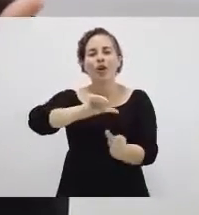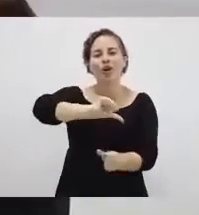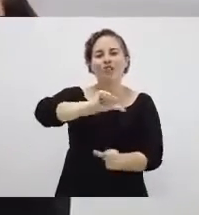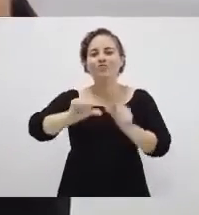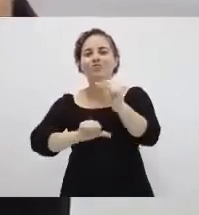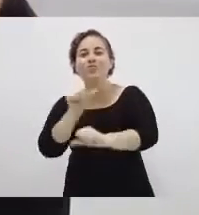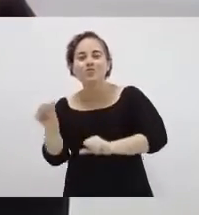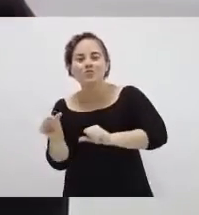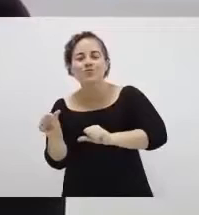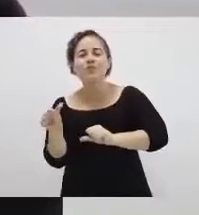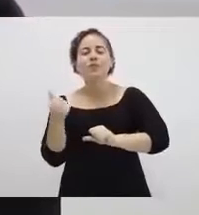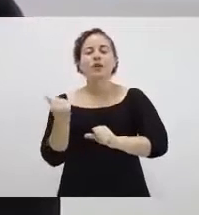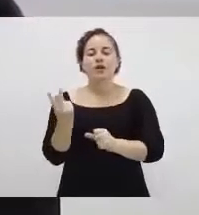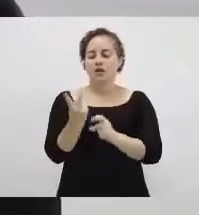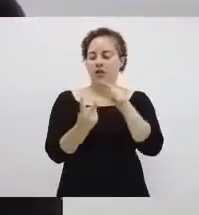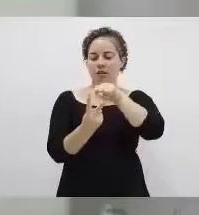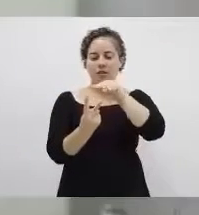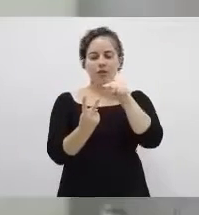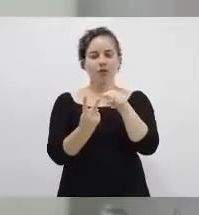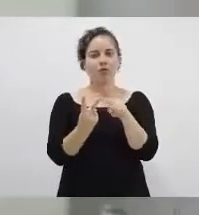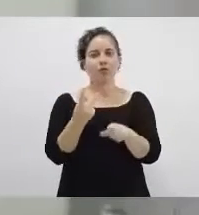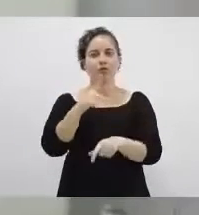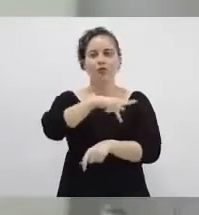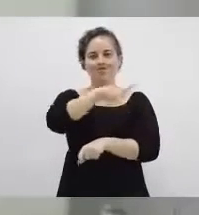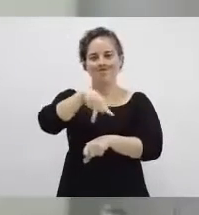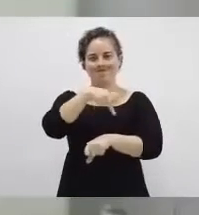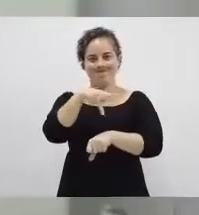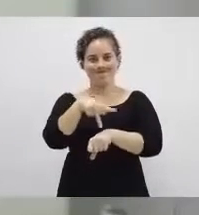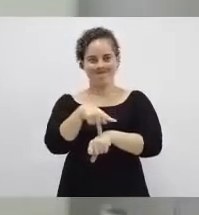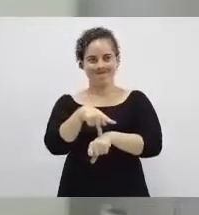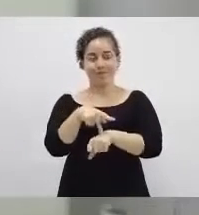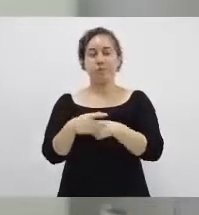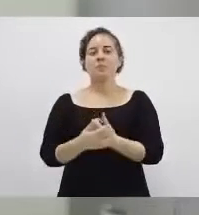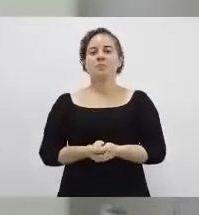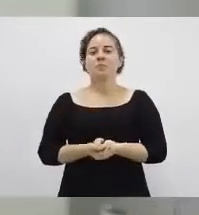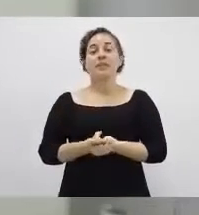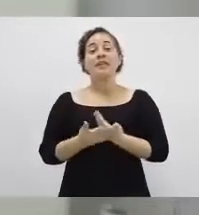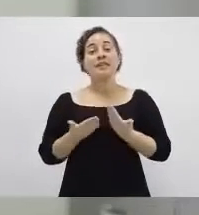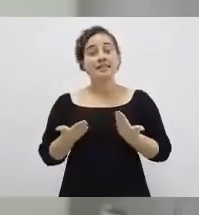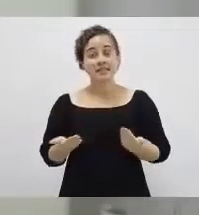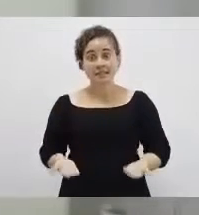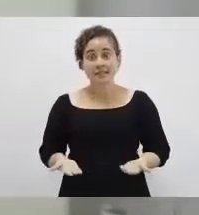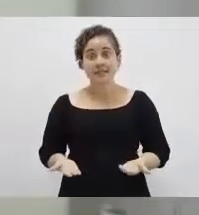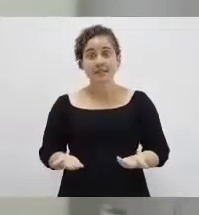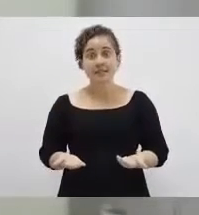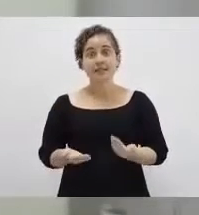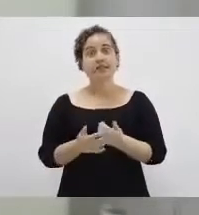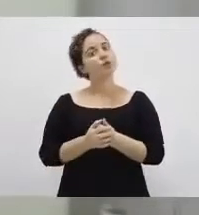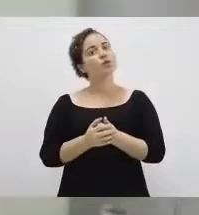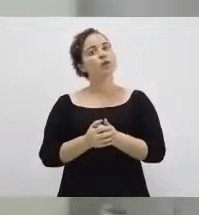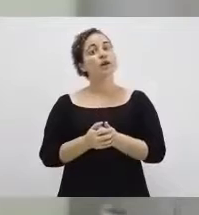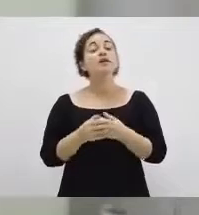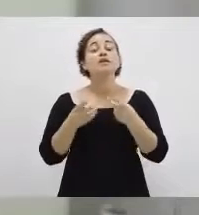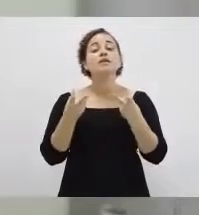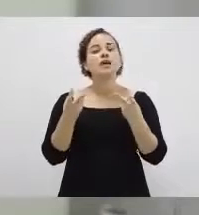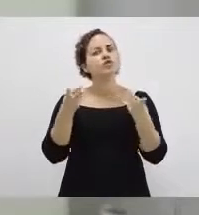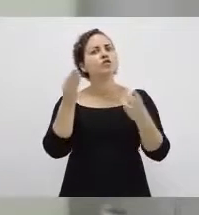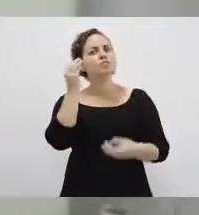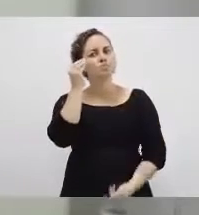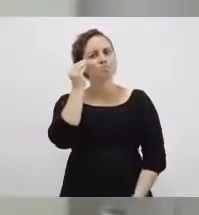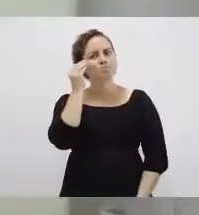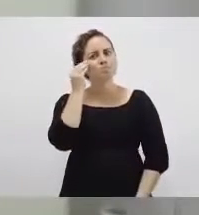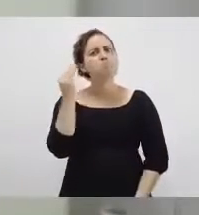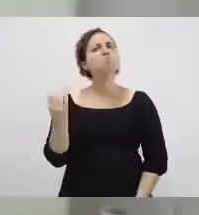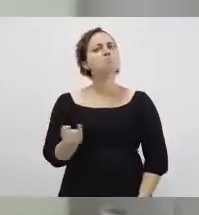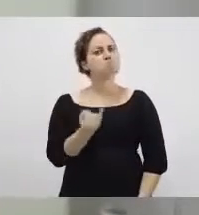as moedas de dois países. Essa taxa de câmbio, ela é super interessante de ser observada